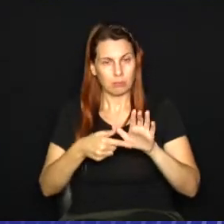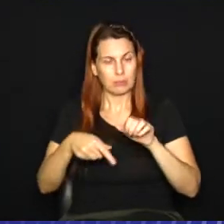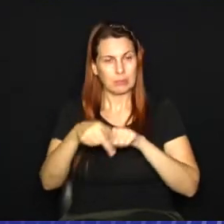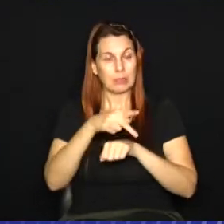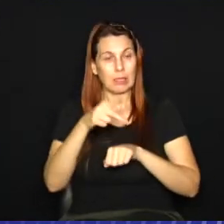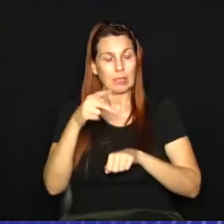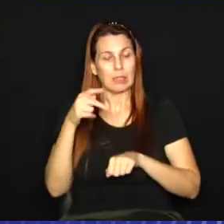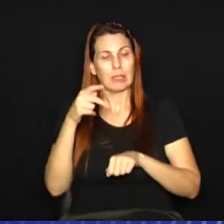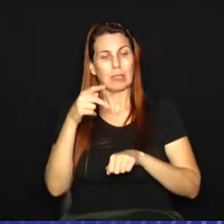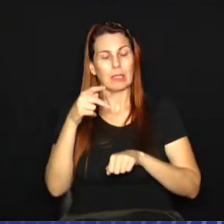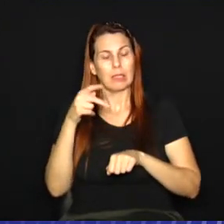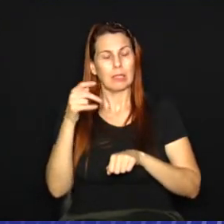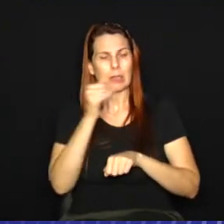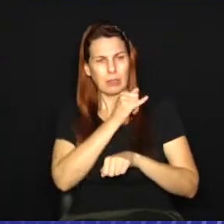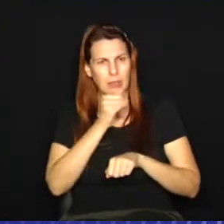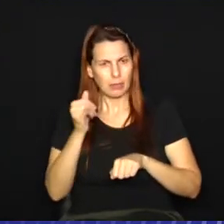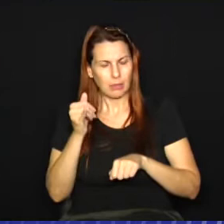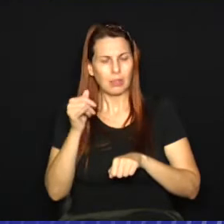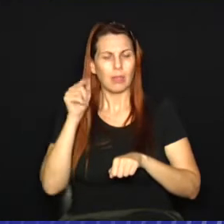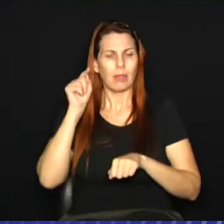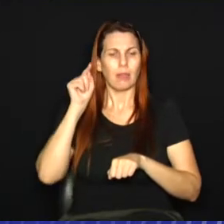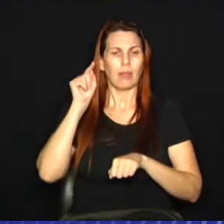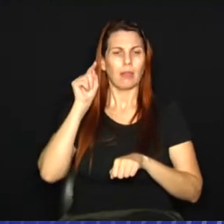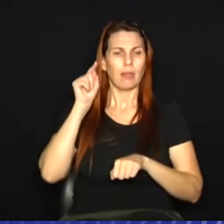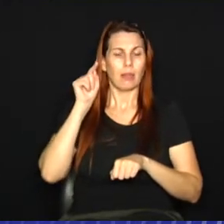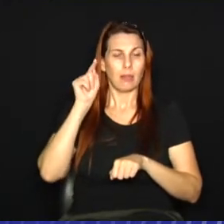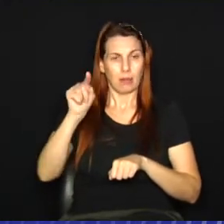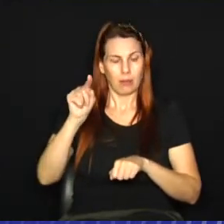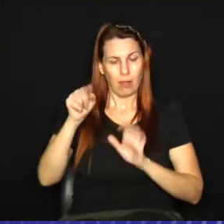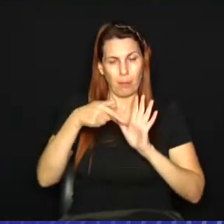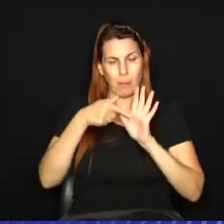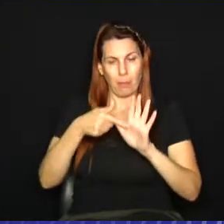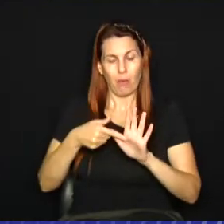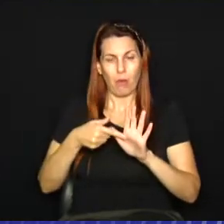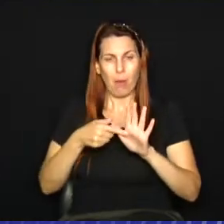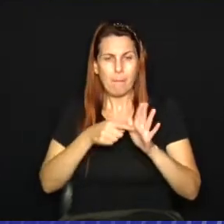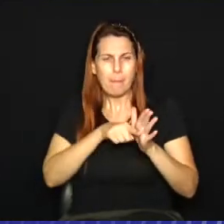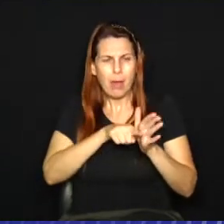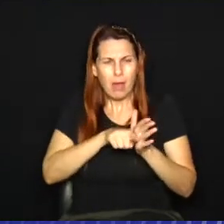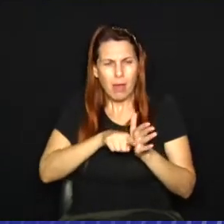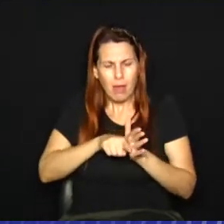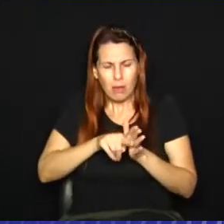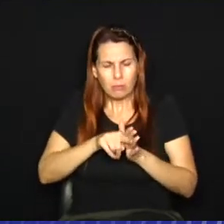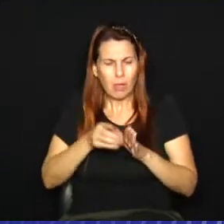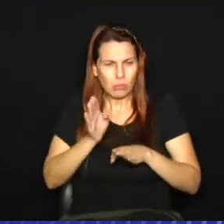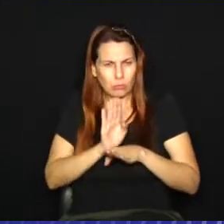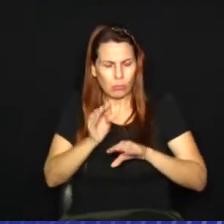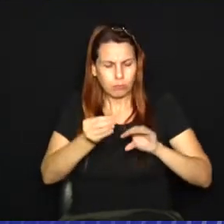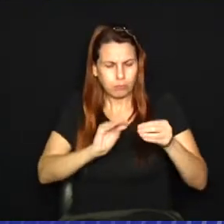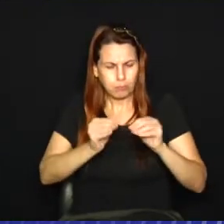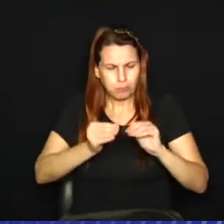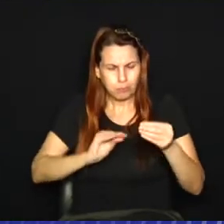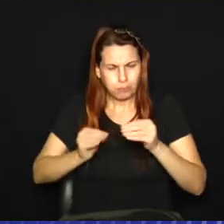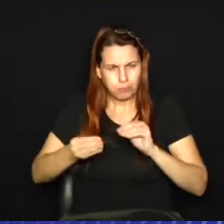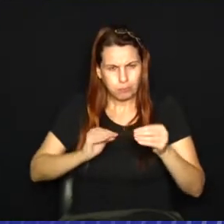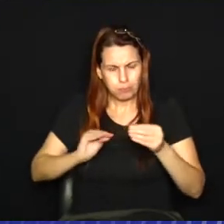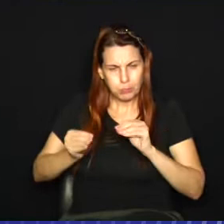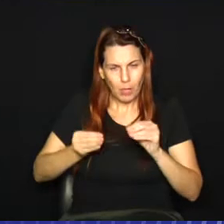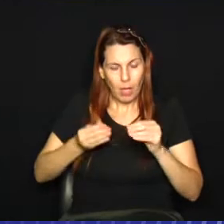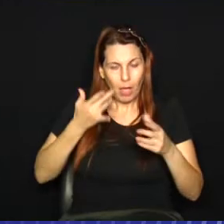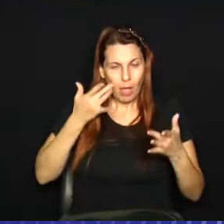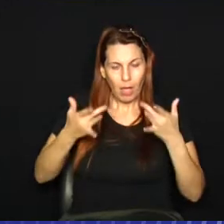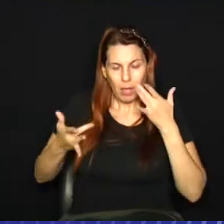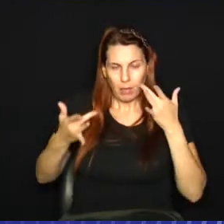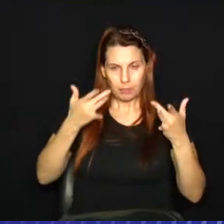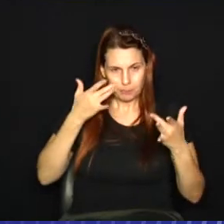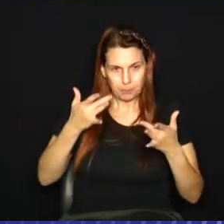1999, onde se realizaram pesquisas sobre a montagem de uma nova peça que tratava da colonização dos tiroleses na cidade